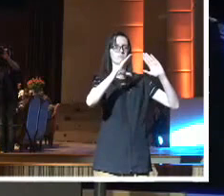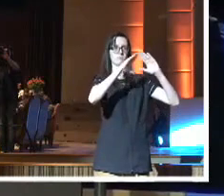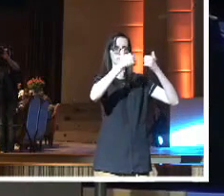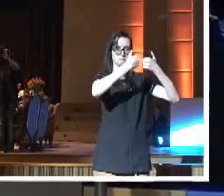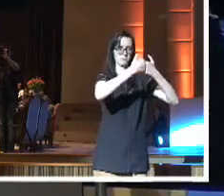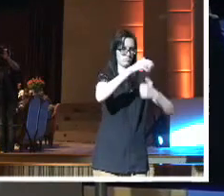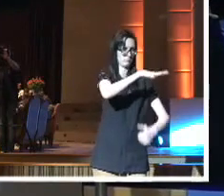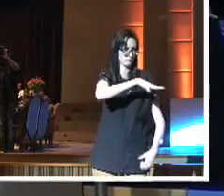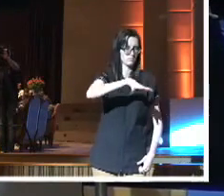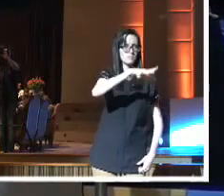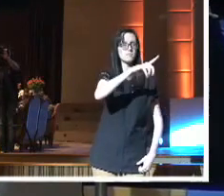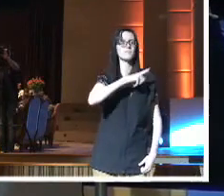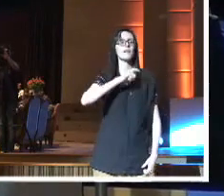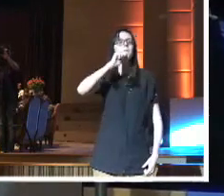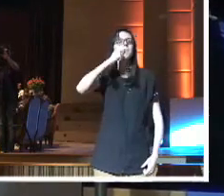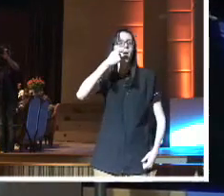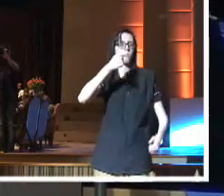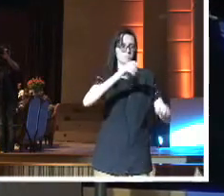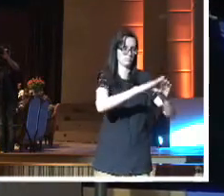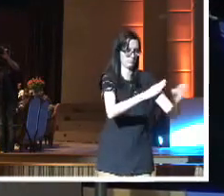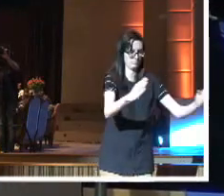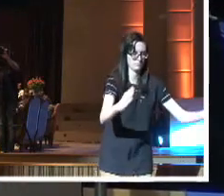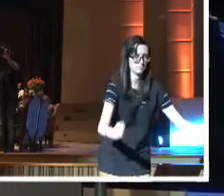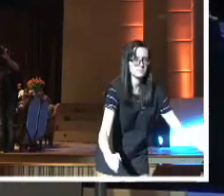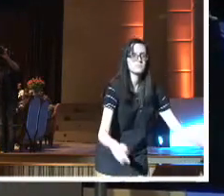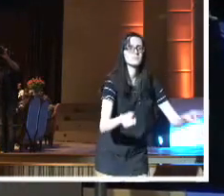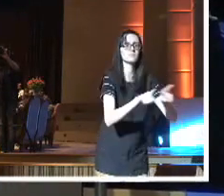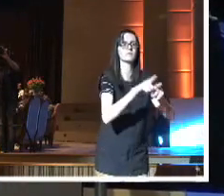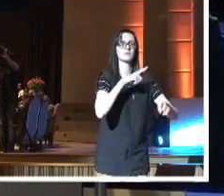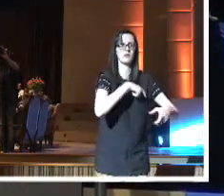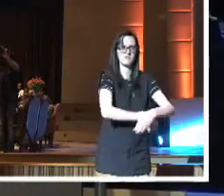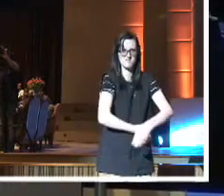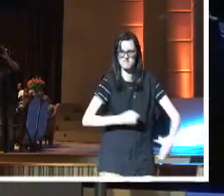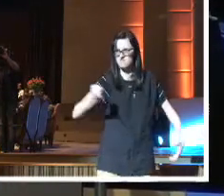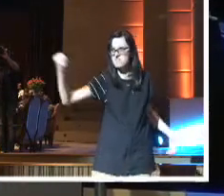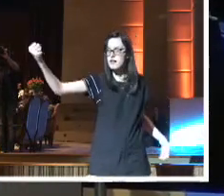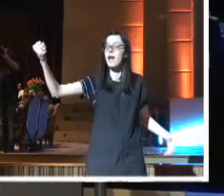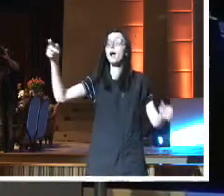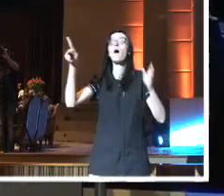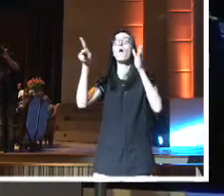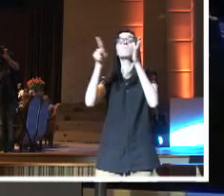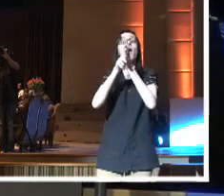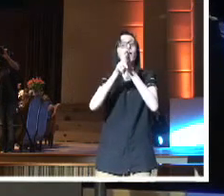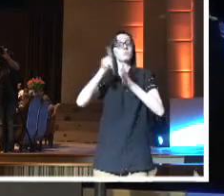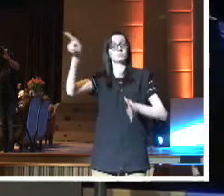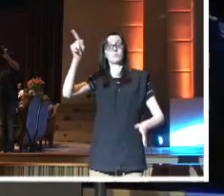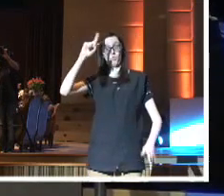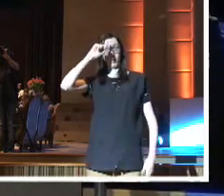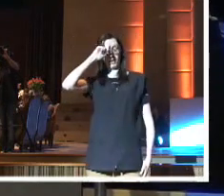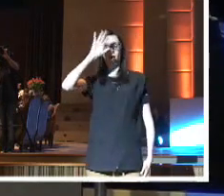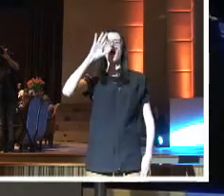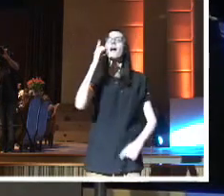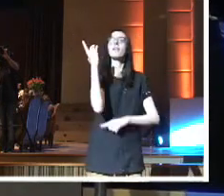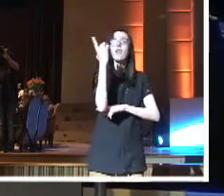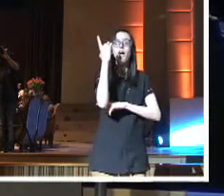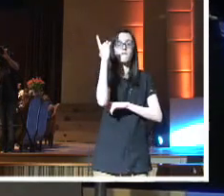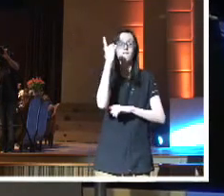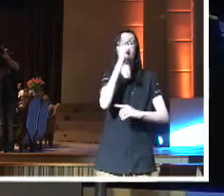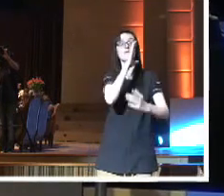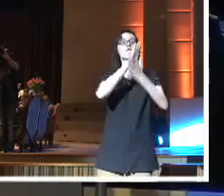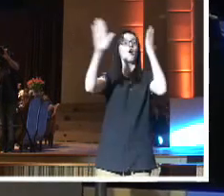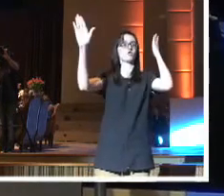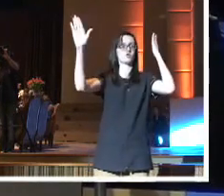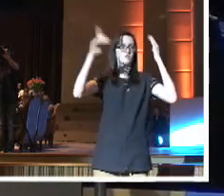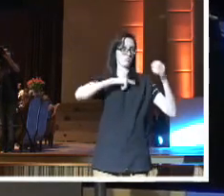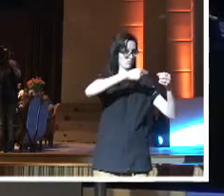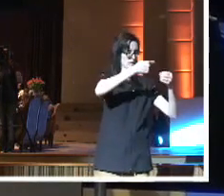o pão da mesa do Senhor e a espada de Golias, Davi foge para fora